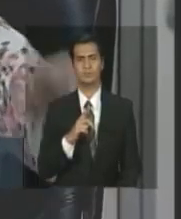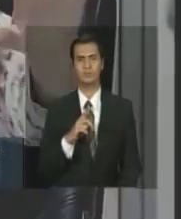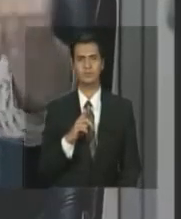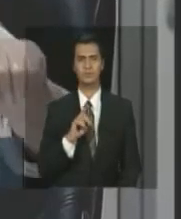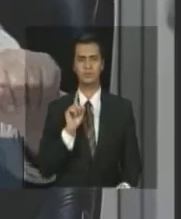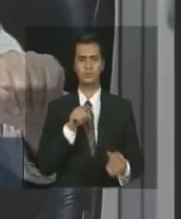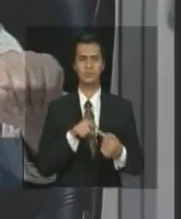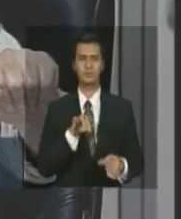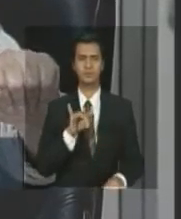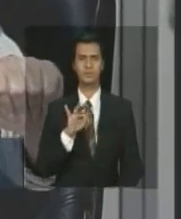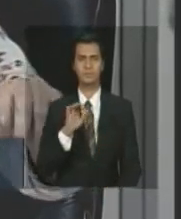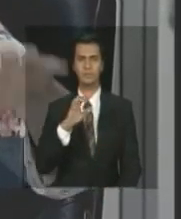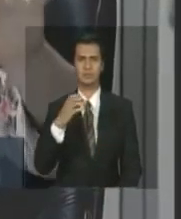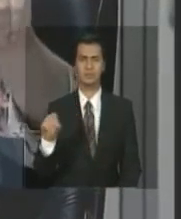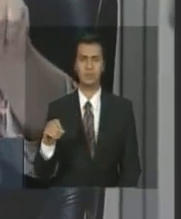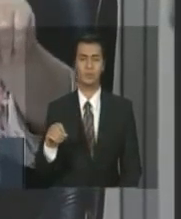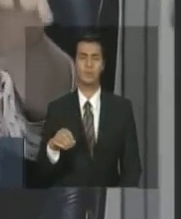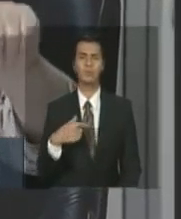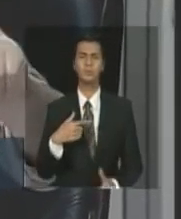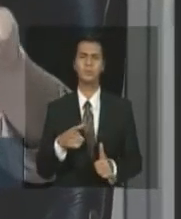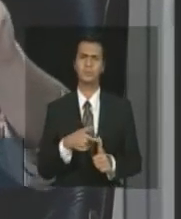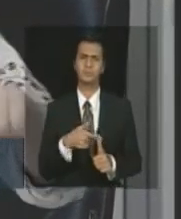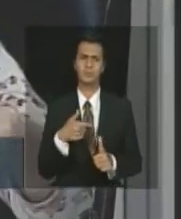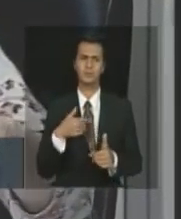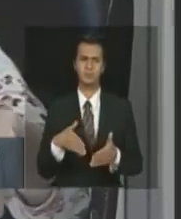2004, tem certeza. Deixa eu fazer a explicação toda, porque eu...